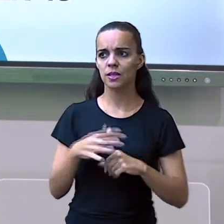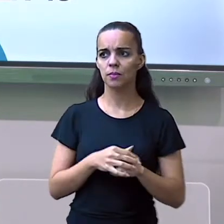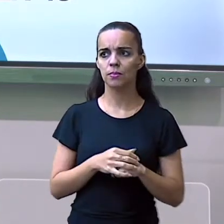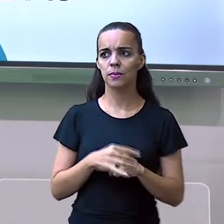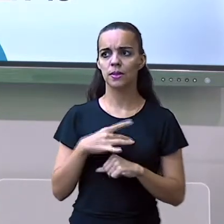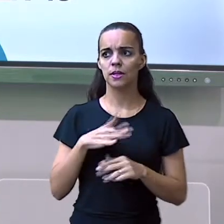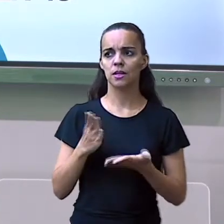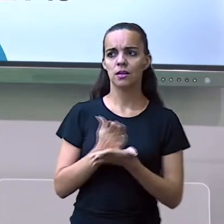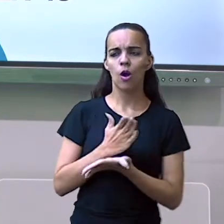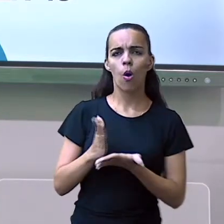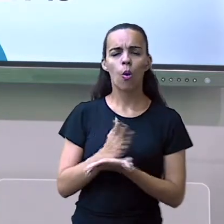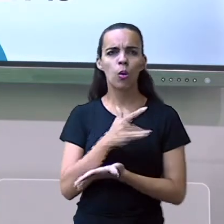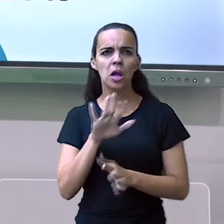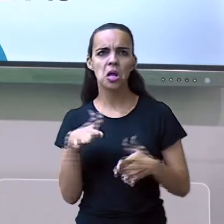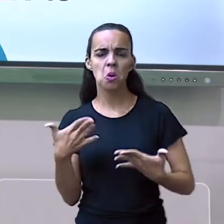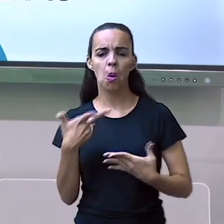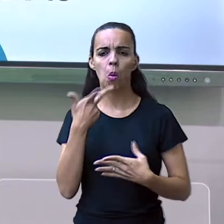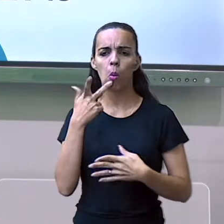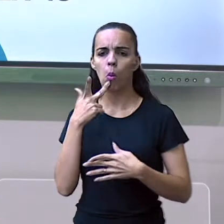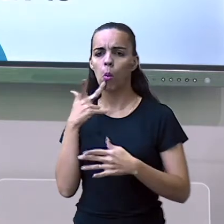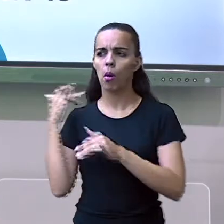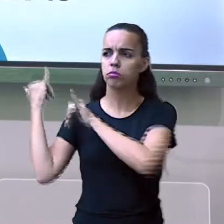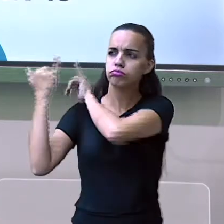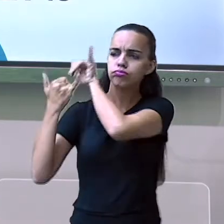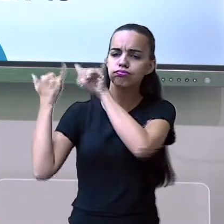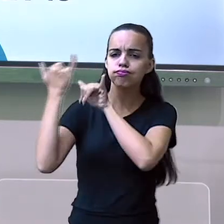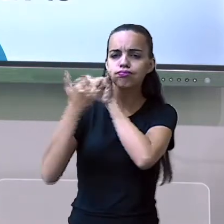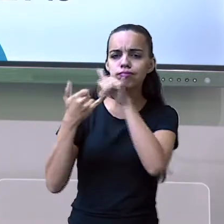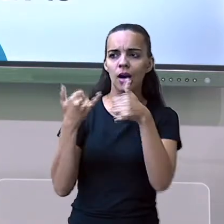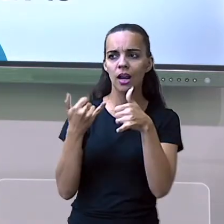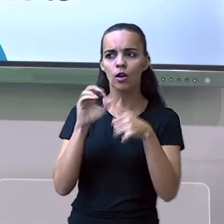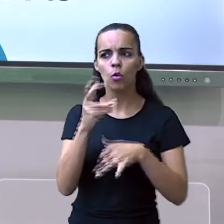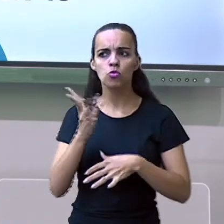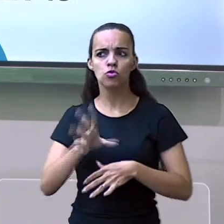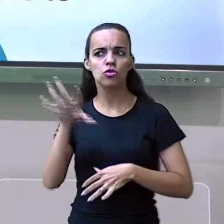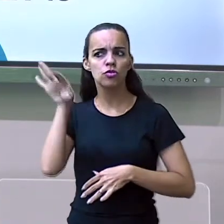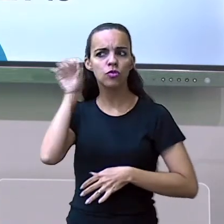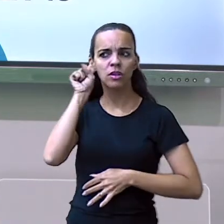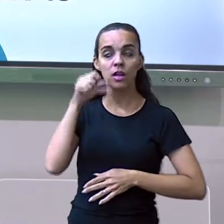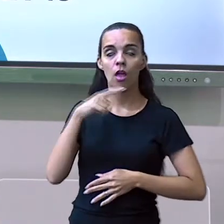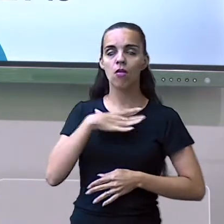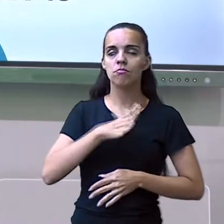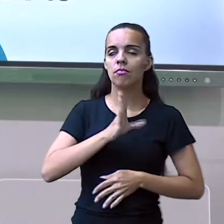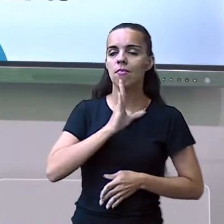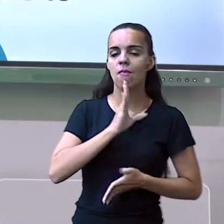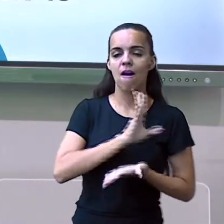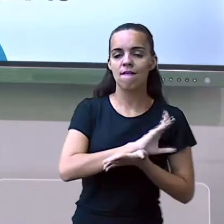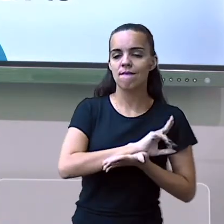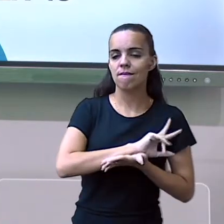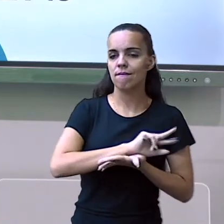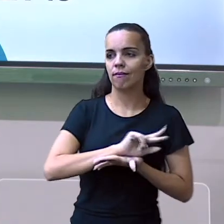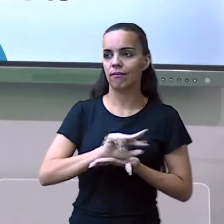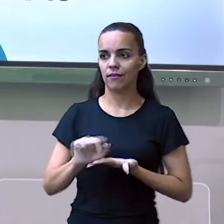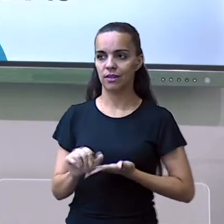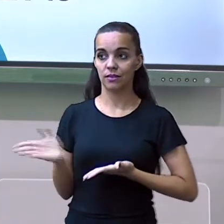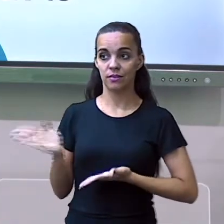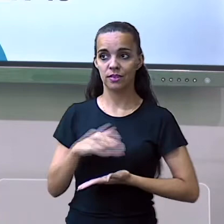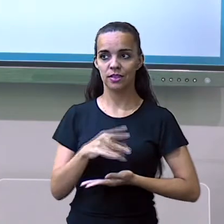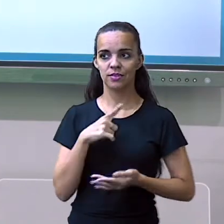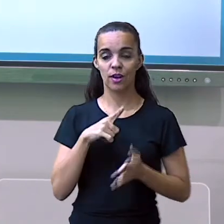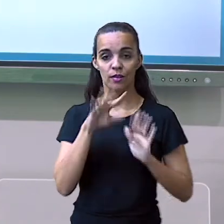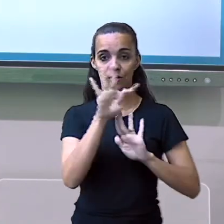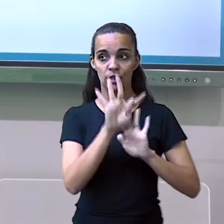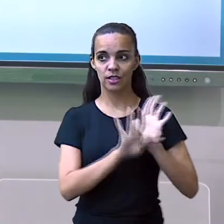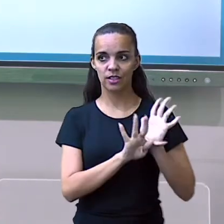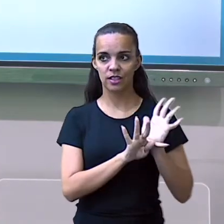conhecem alguma lenda ou mito? Eu conheço várias. Vamos ler o